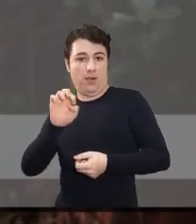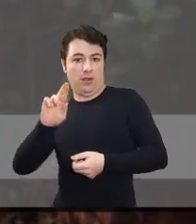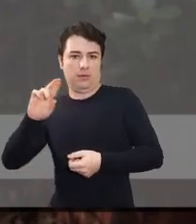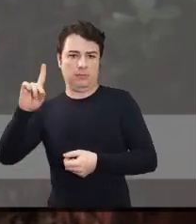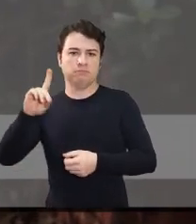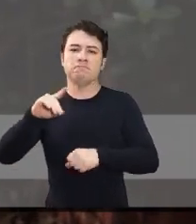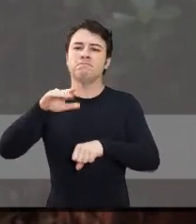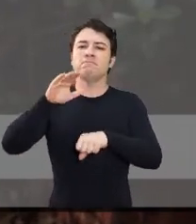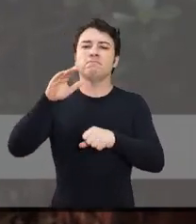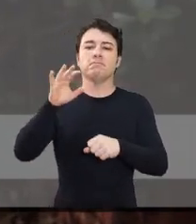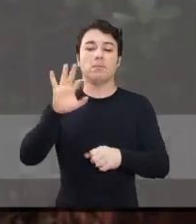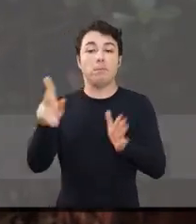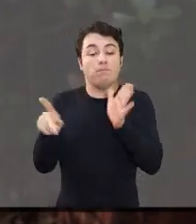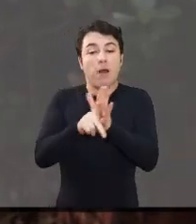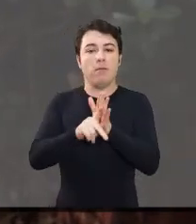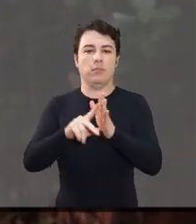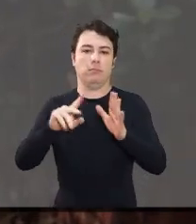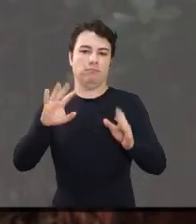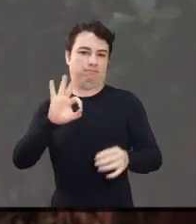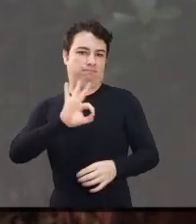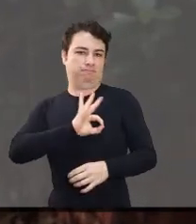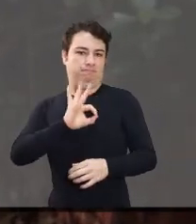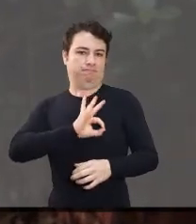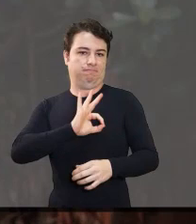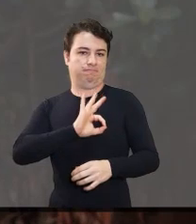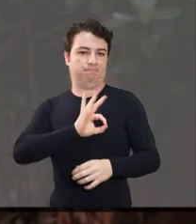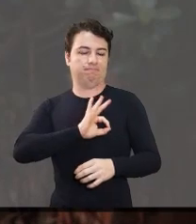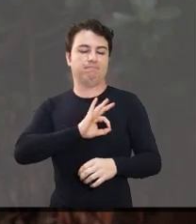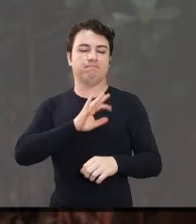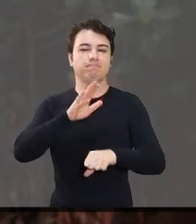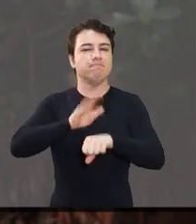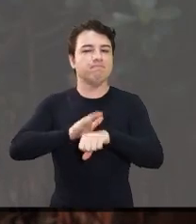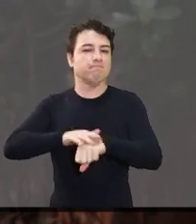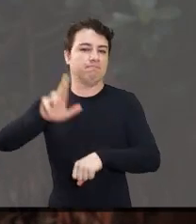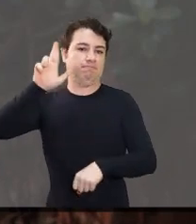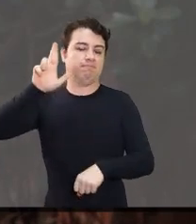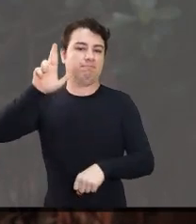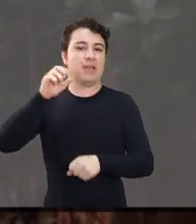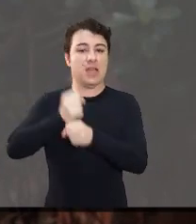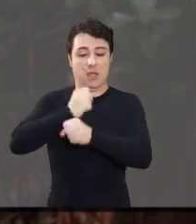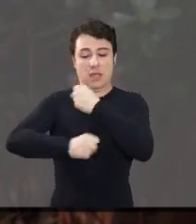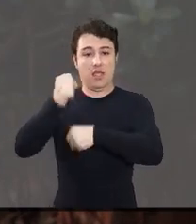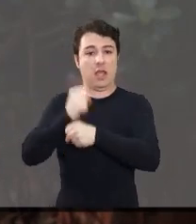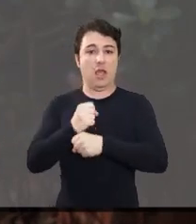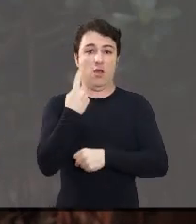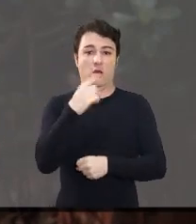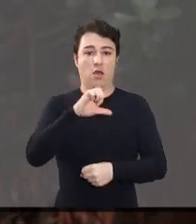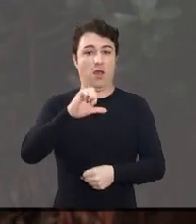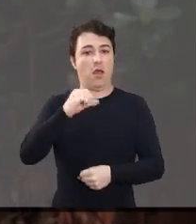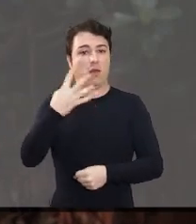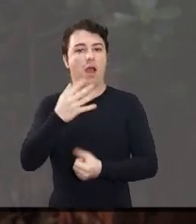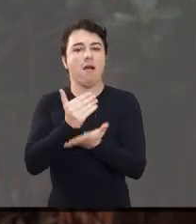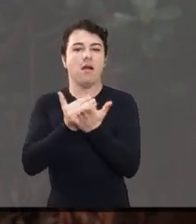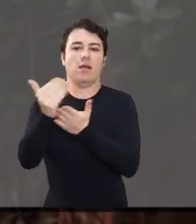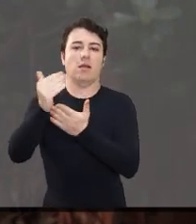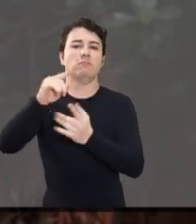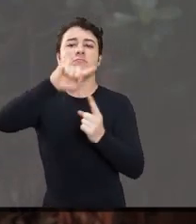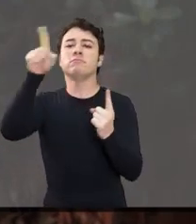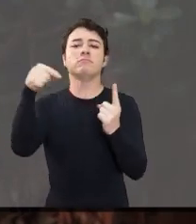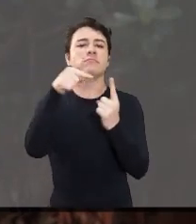desde 1994. Esse programa é um programa de responsabilidade social da instituição que